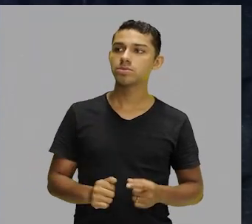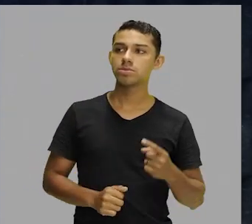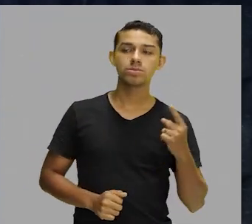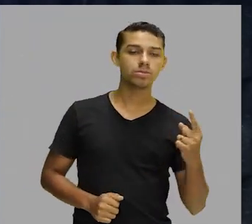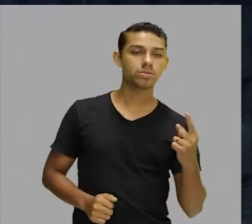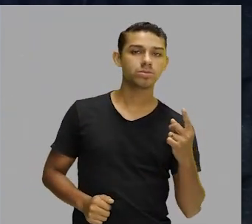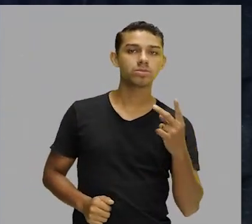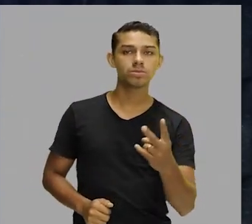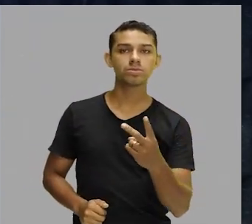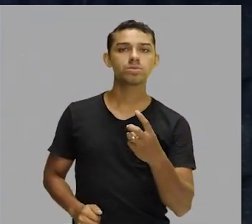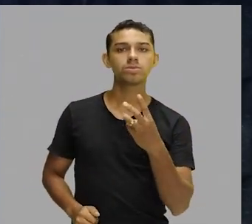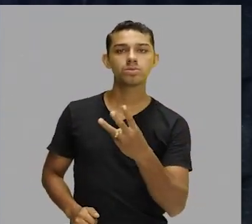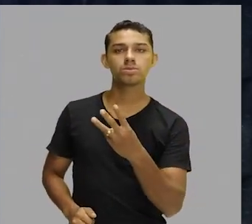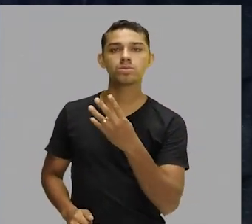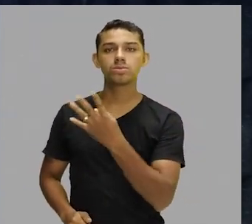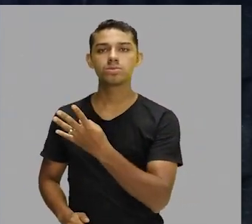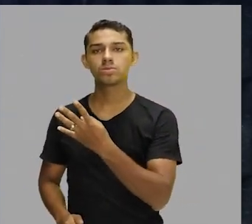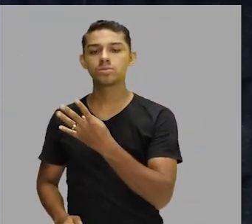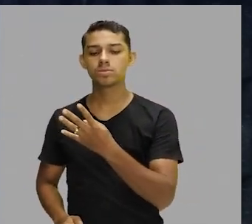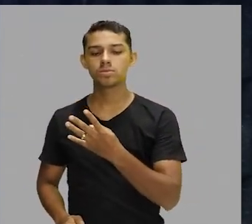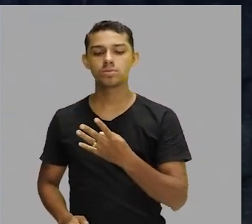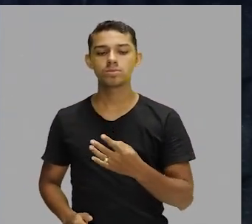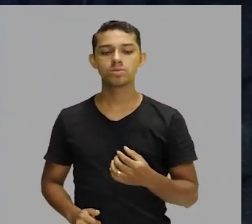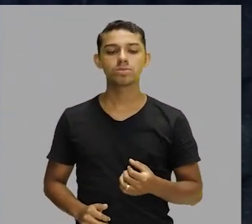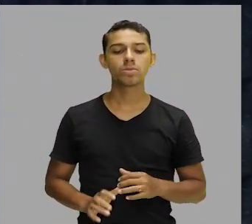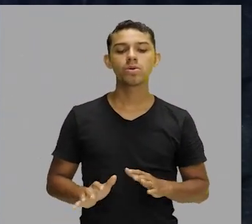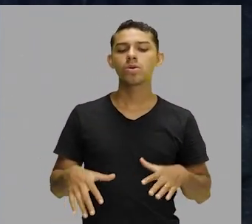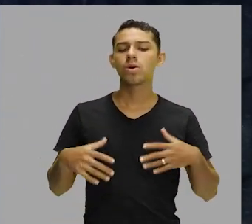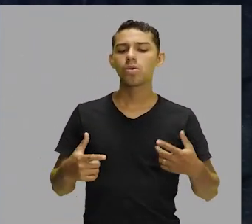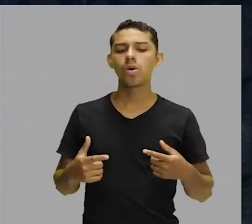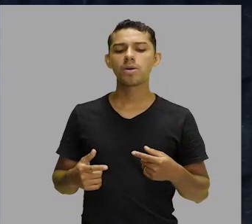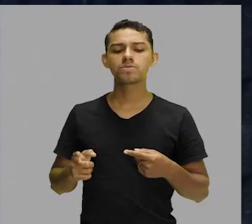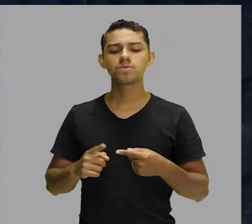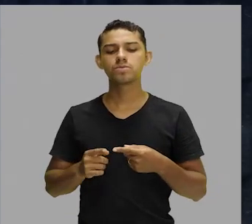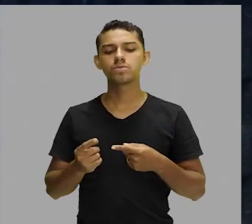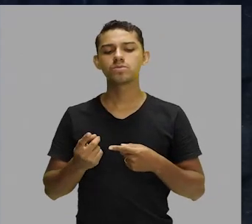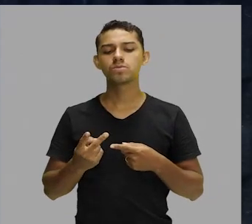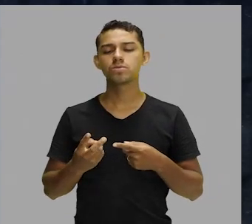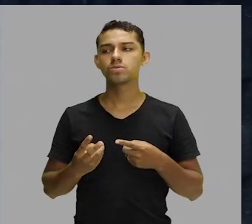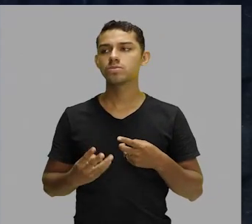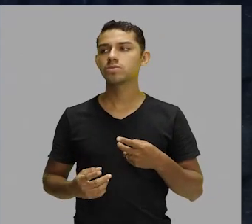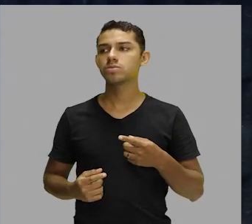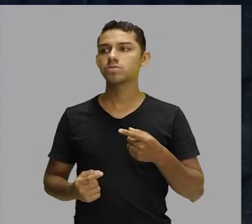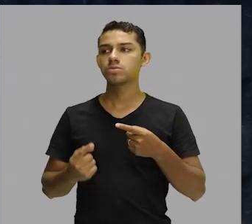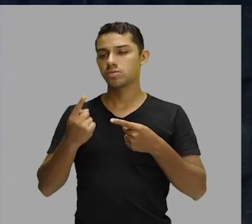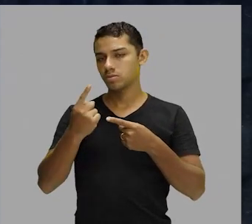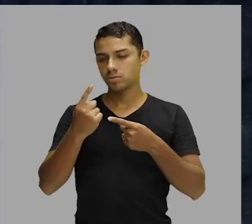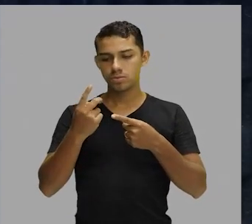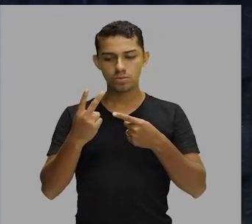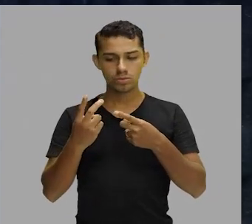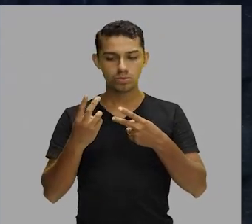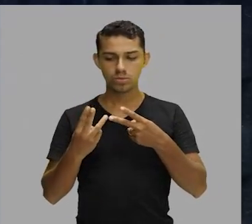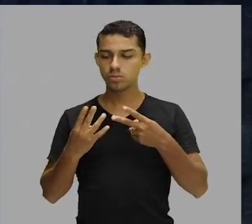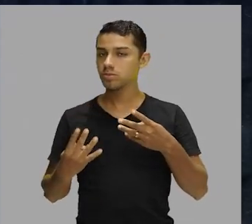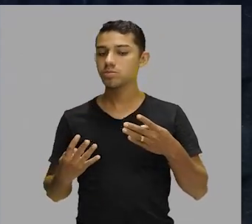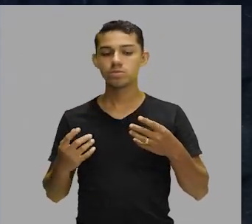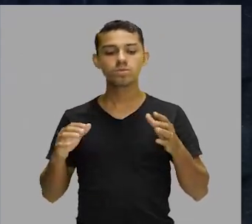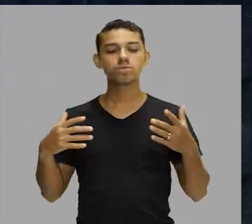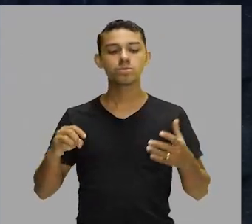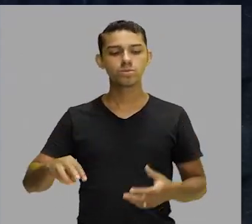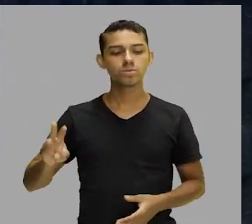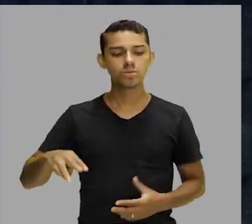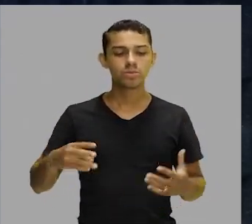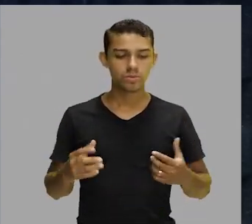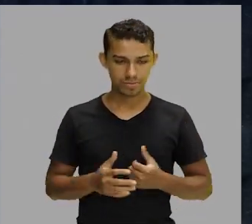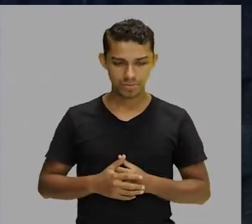2, 3 e 4? Ele quer saber quem seriam esses indivíduos aqui, 1, 2, 3 e 4. Então, vamos